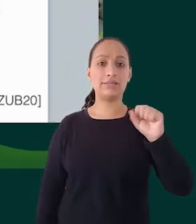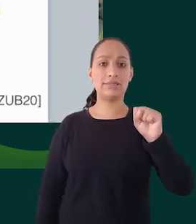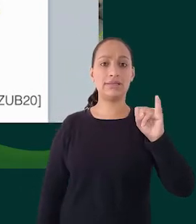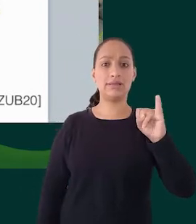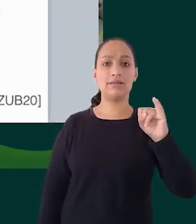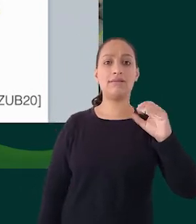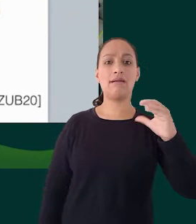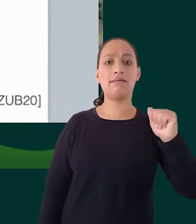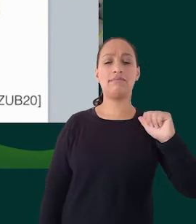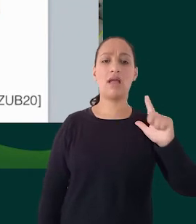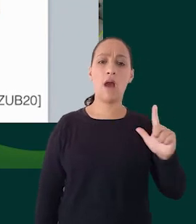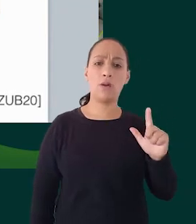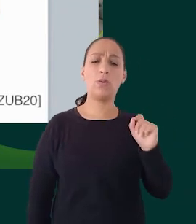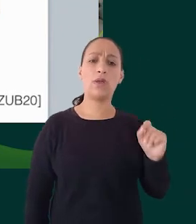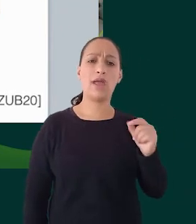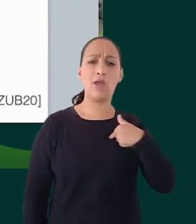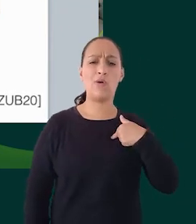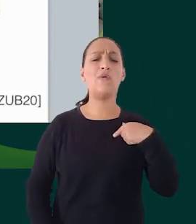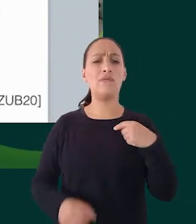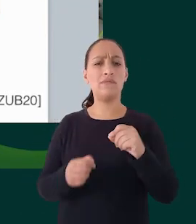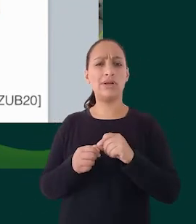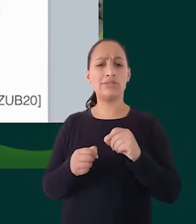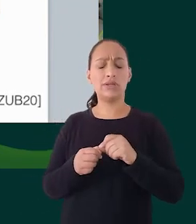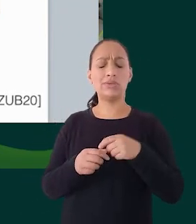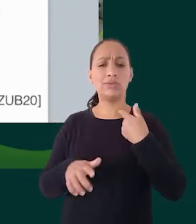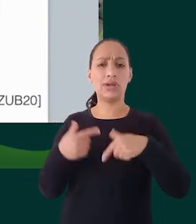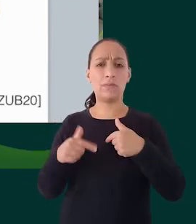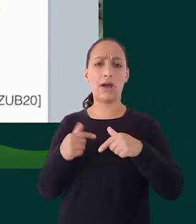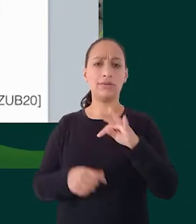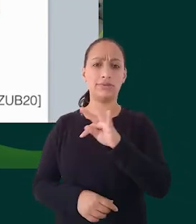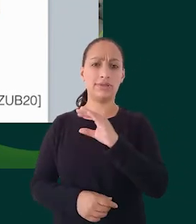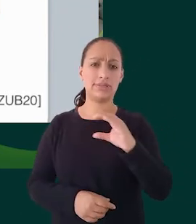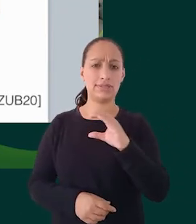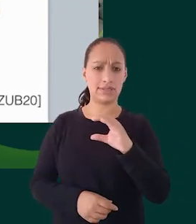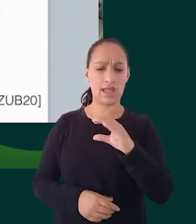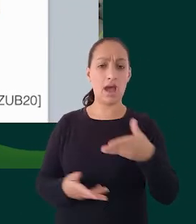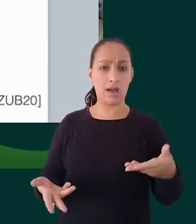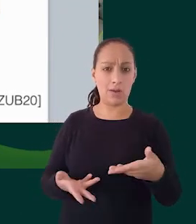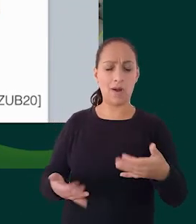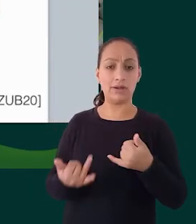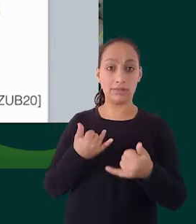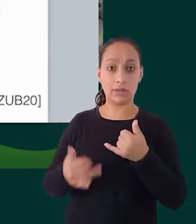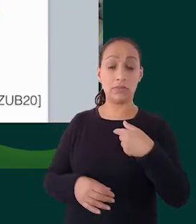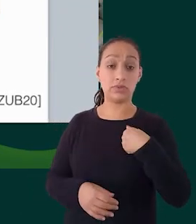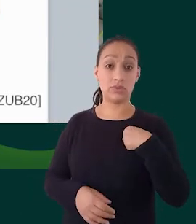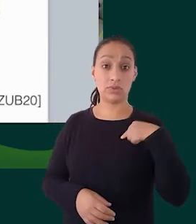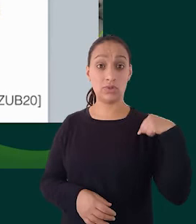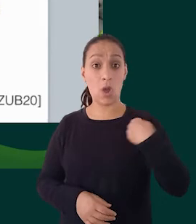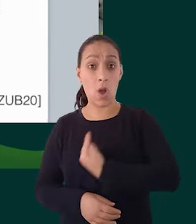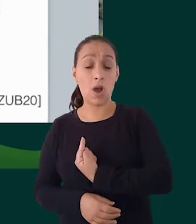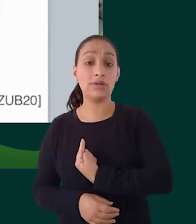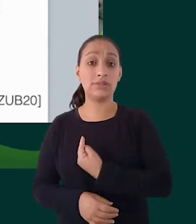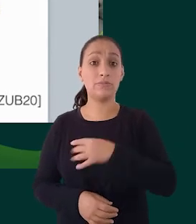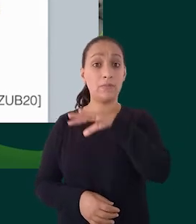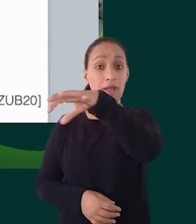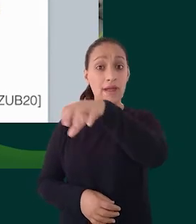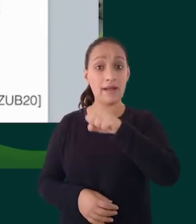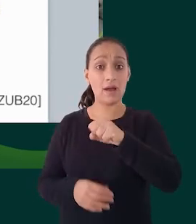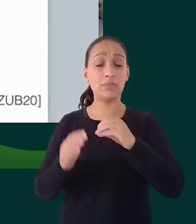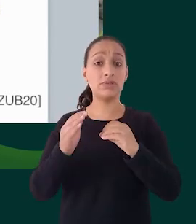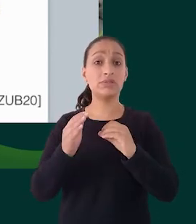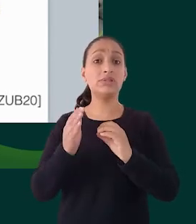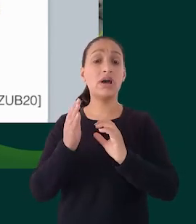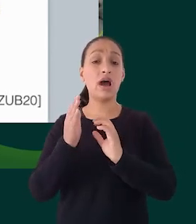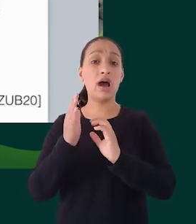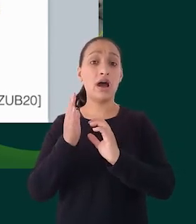Eu estou fazendo um trabalho com um aluno de conclusão de curso agora, por exemplo, e a gente está pegando a base de dados do Enem, né? A